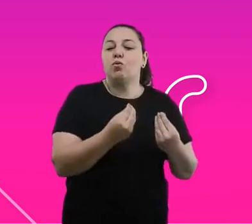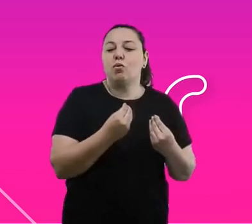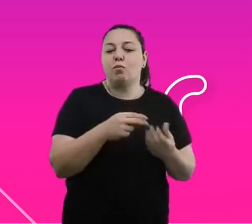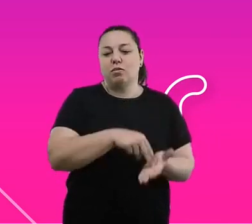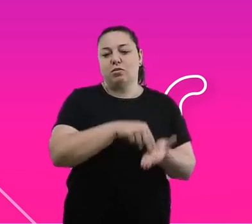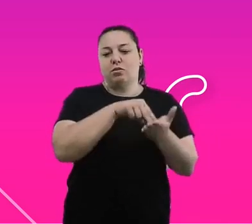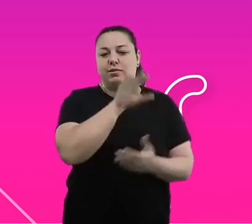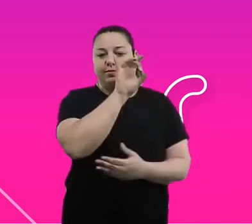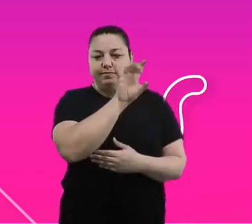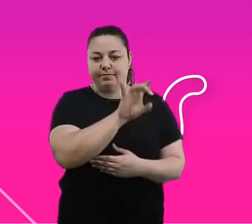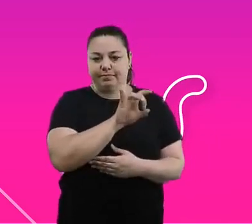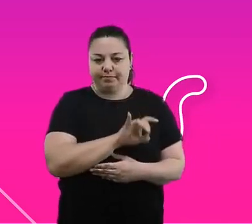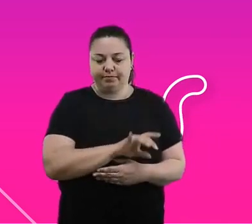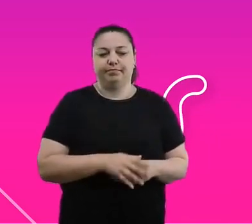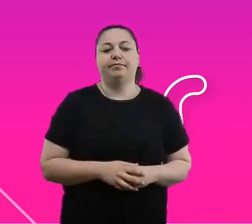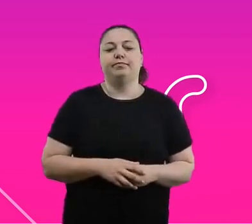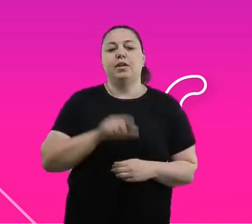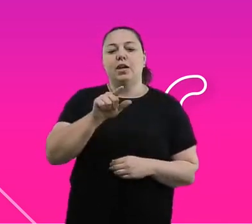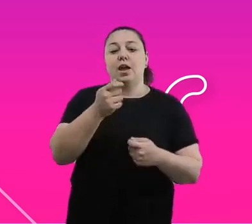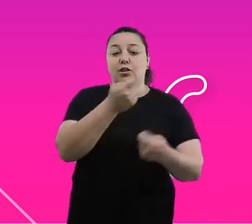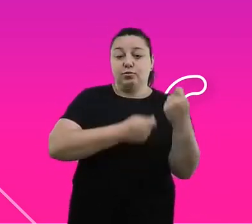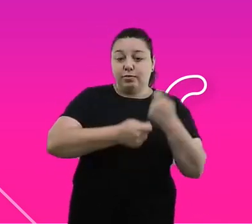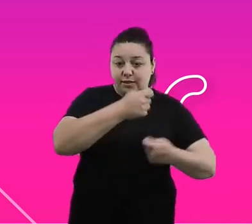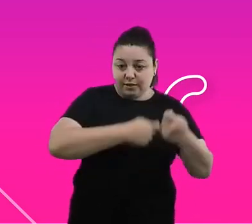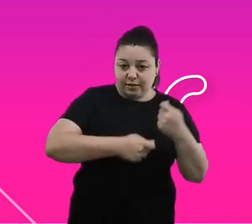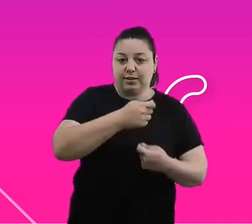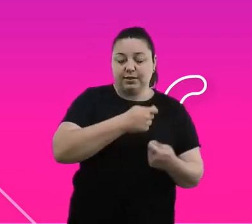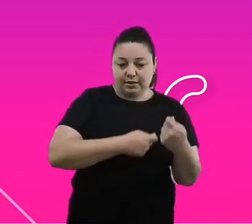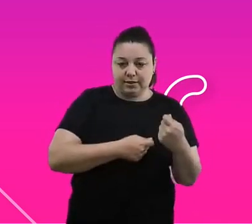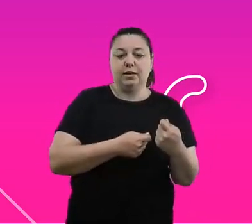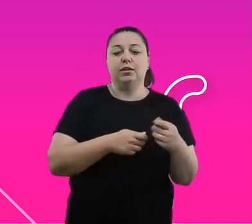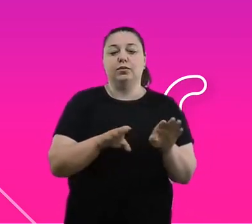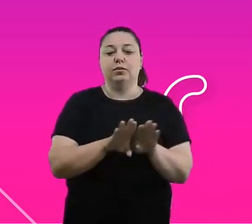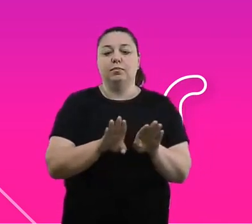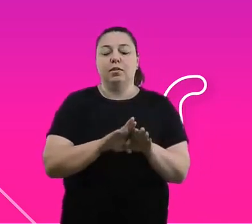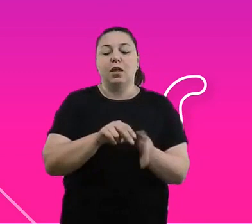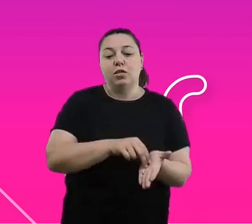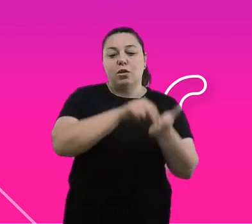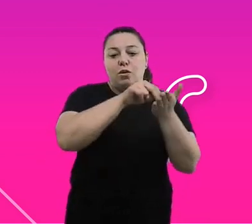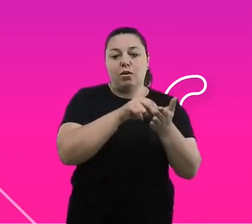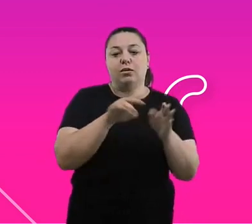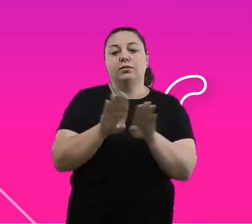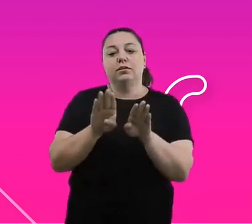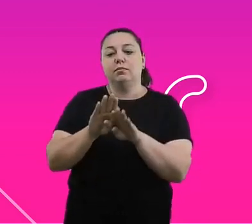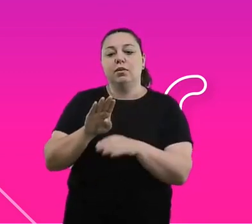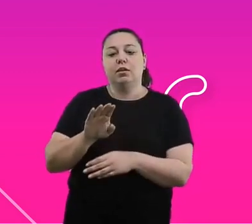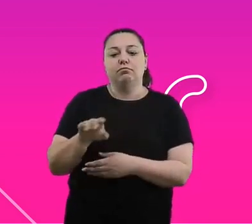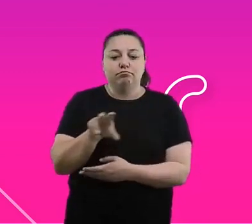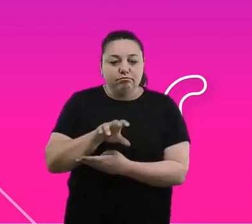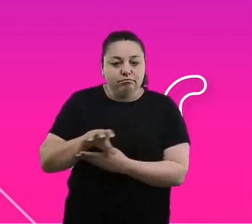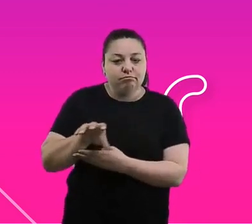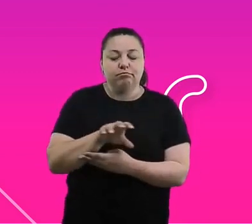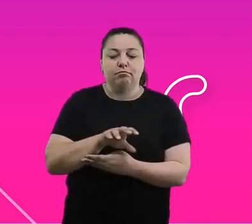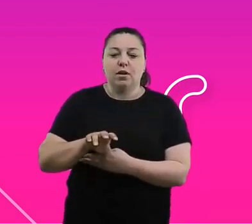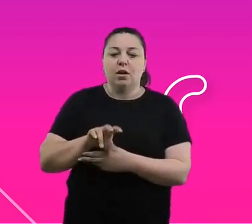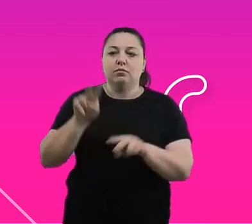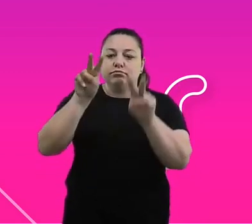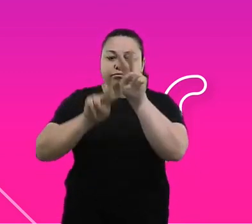de Administração Penitenciária, a nota dela hoje, e ao passar o mouse conseguimos ver qual é a